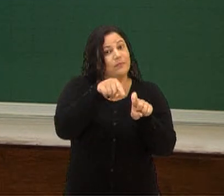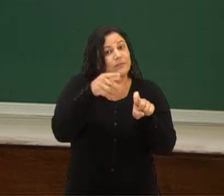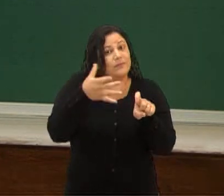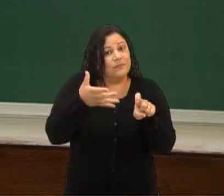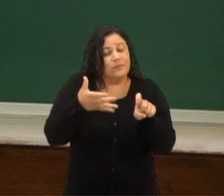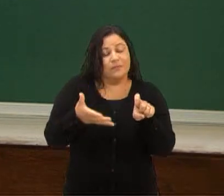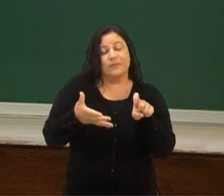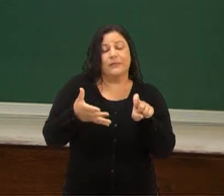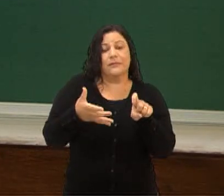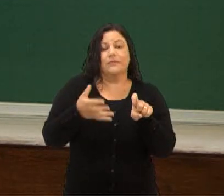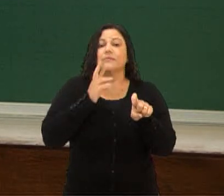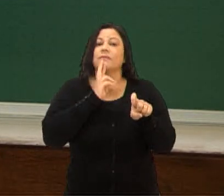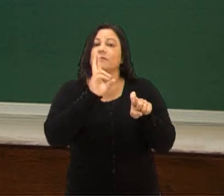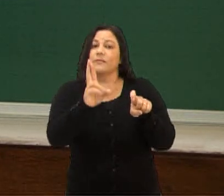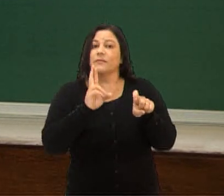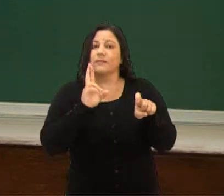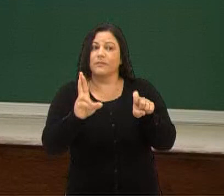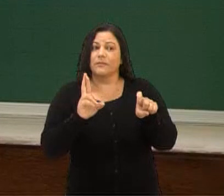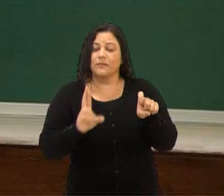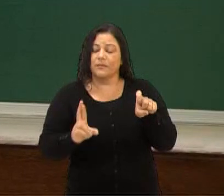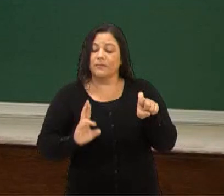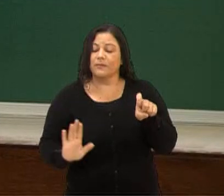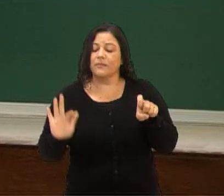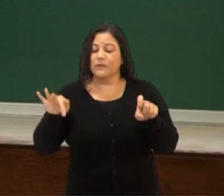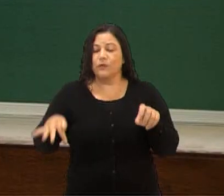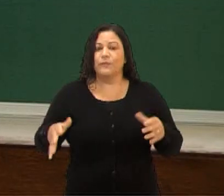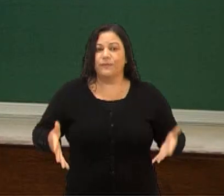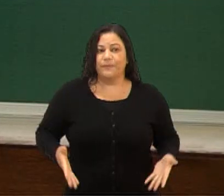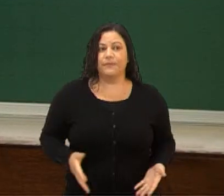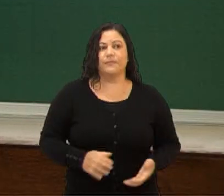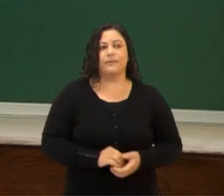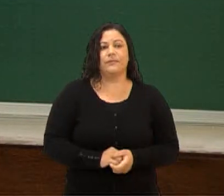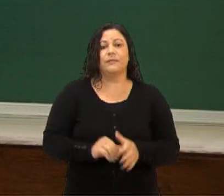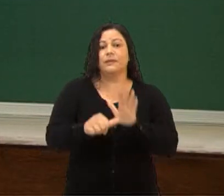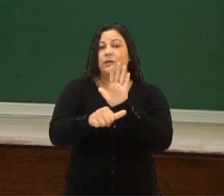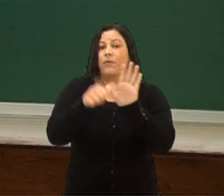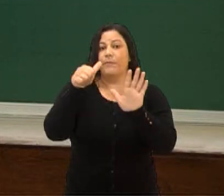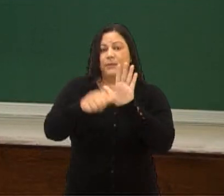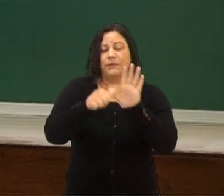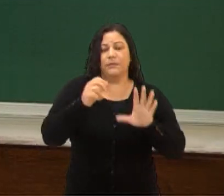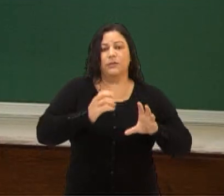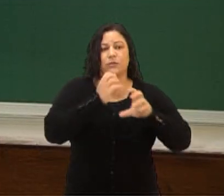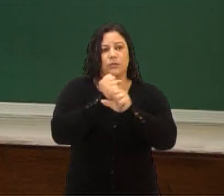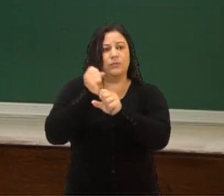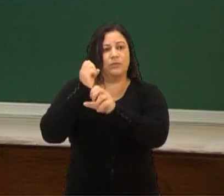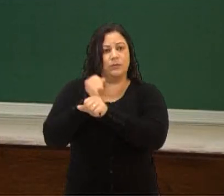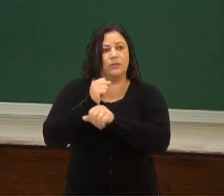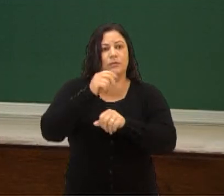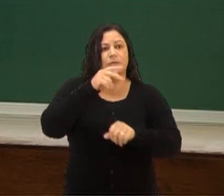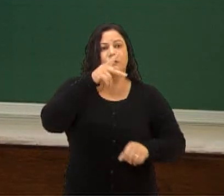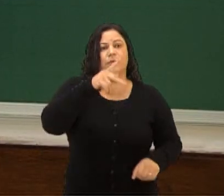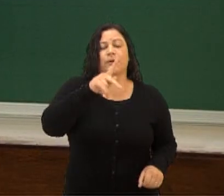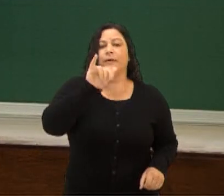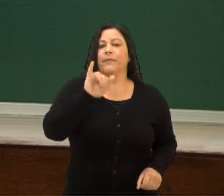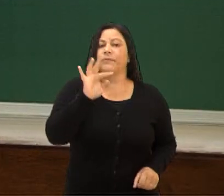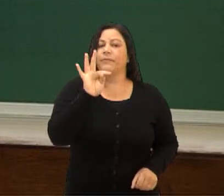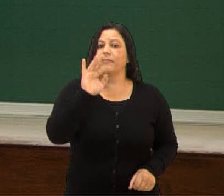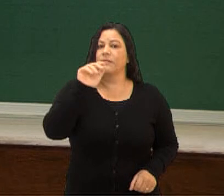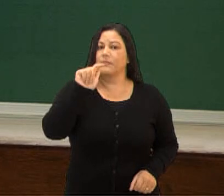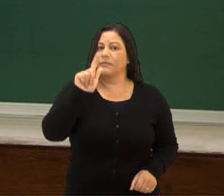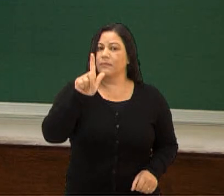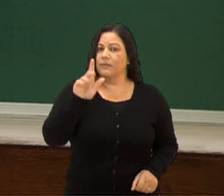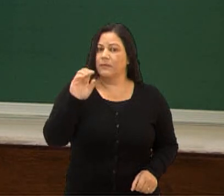o nosso resultado final. Então primeiro eu vou calcular aqui, usando Pitágoras, eu vou conseguir construir